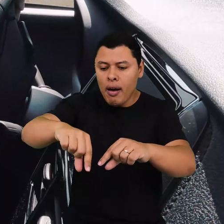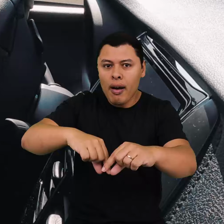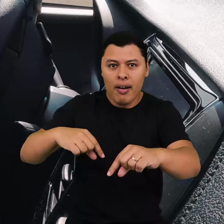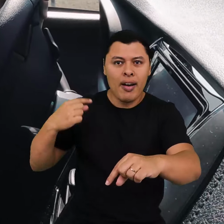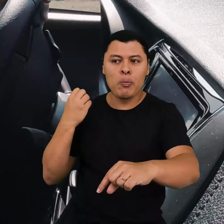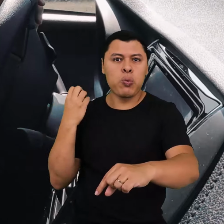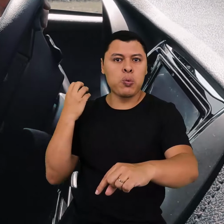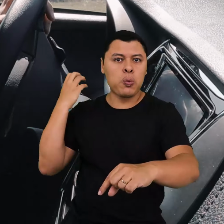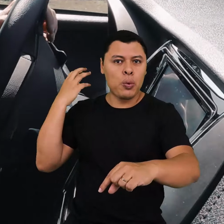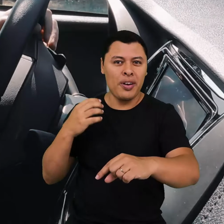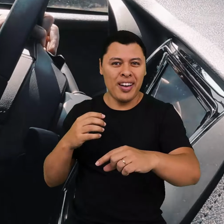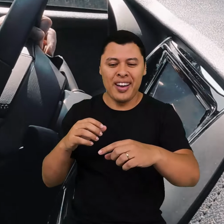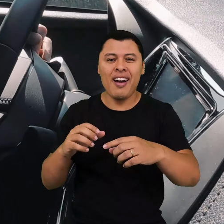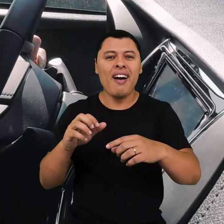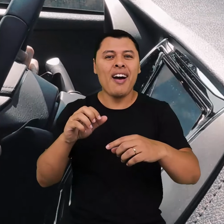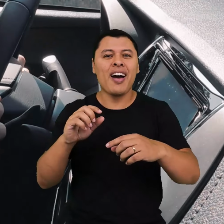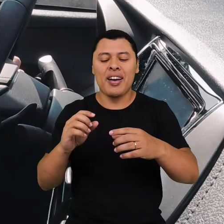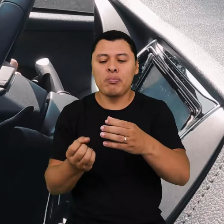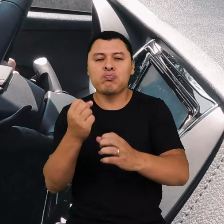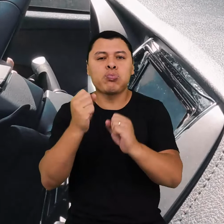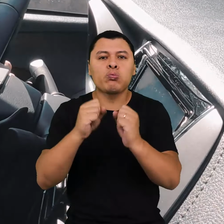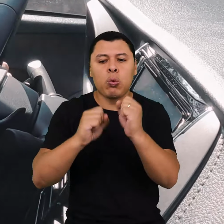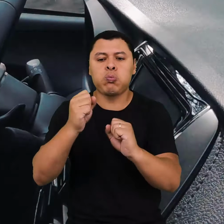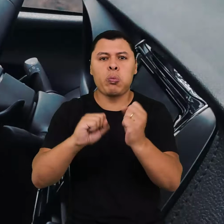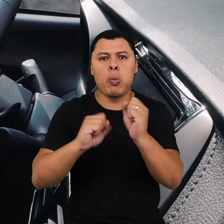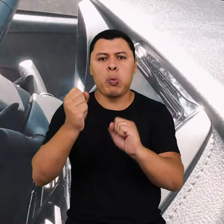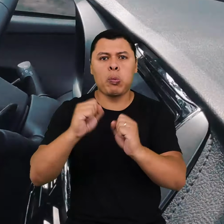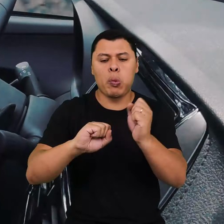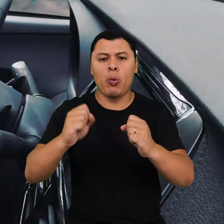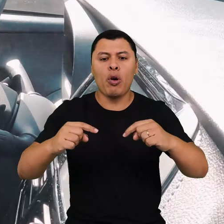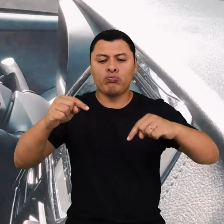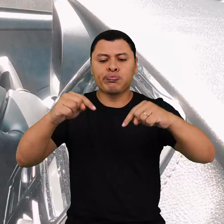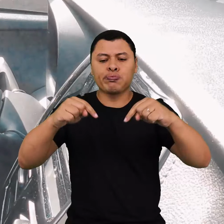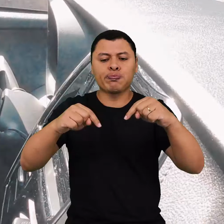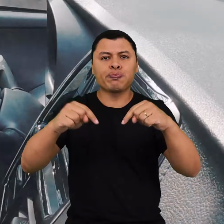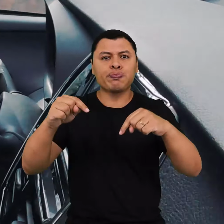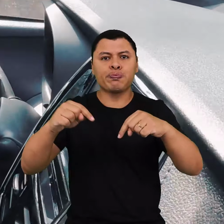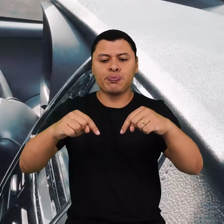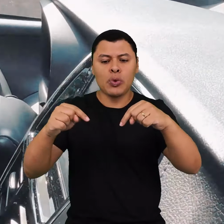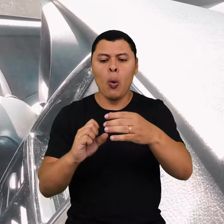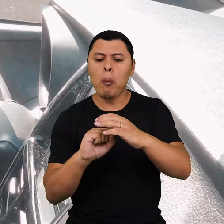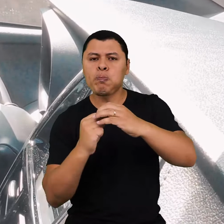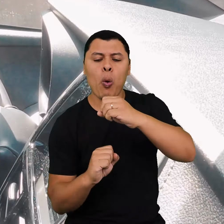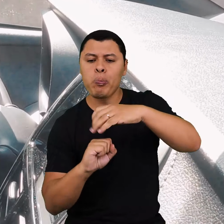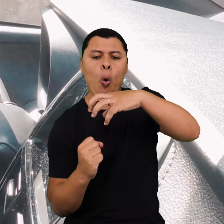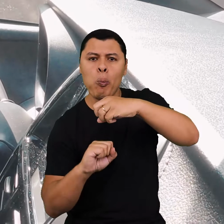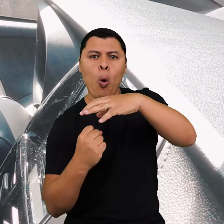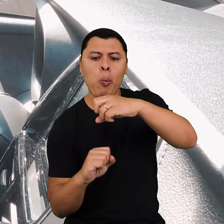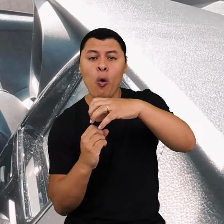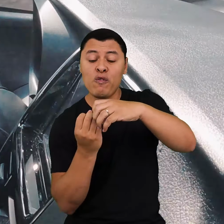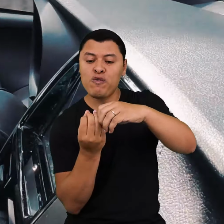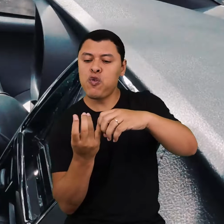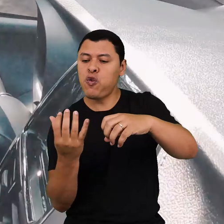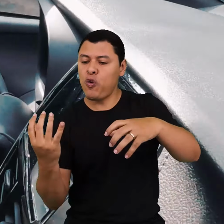de tecnologias, mesmo sendo um motor aspirado, comando duplo variável. Então mesmo sendo um aspirado, ele tem realmente muitos recursos